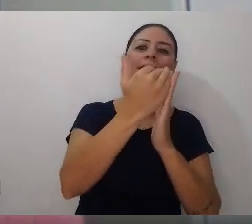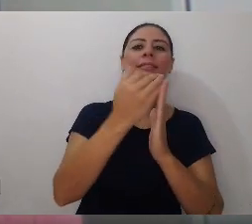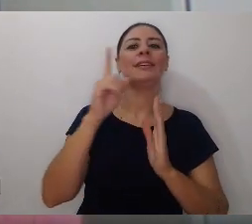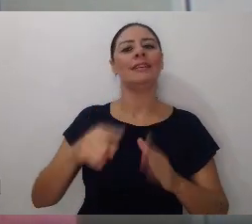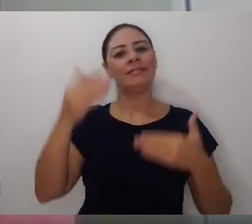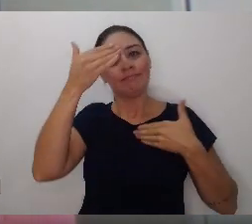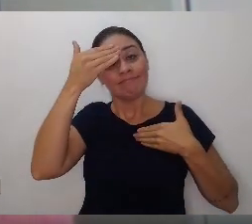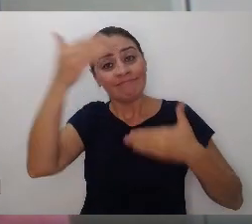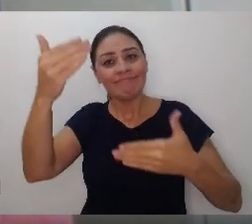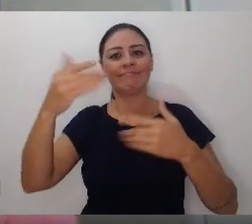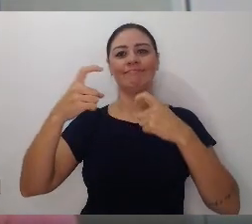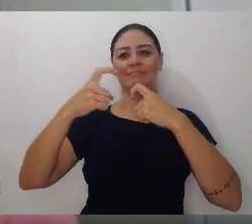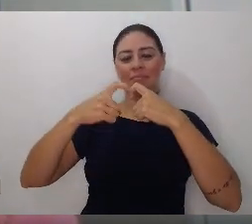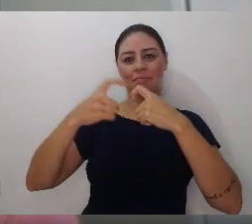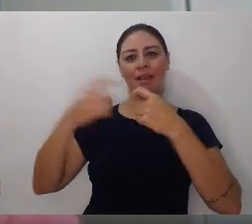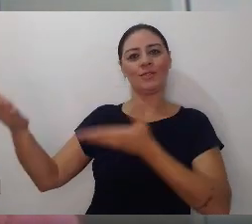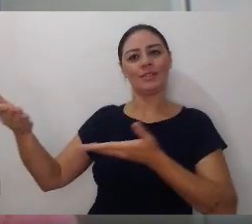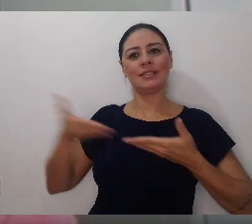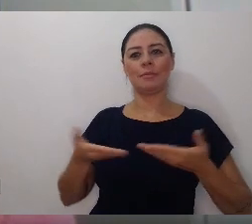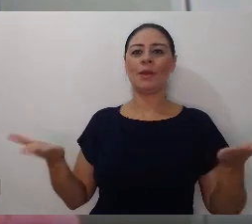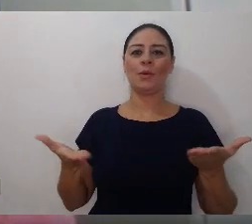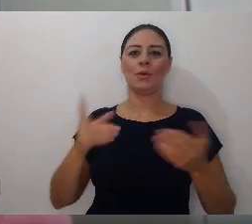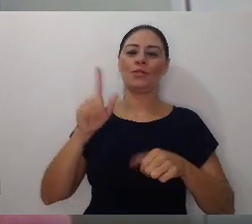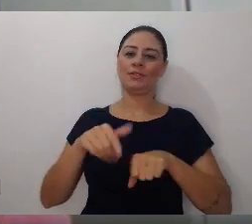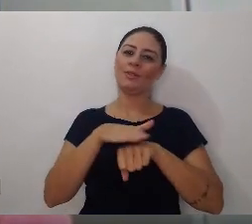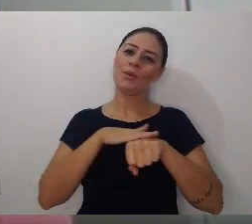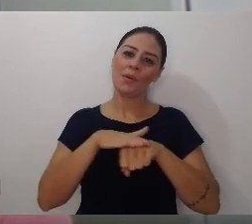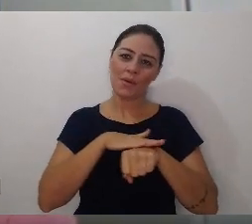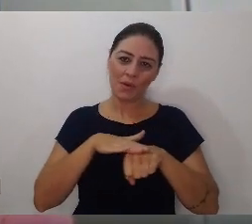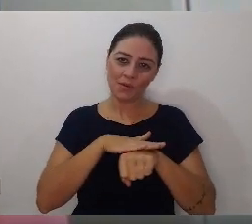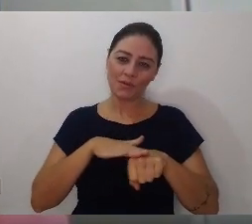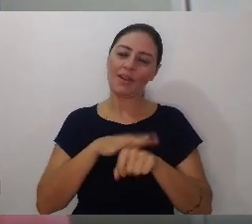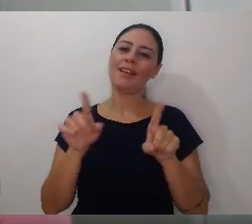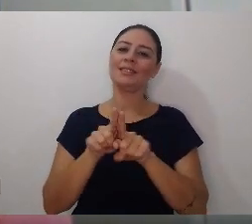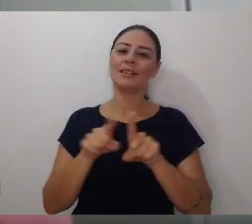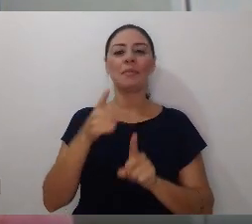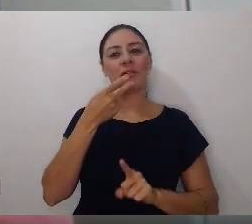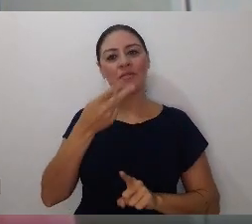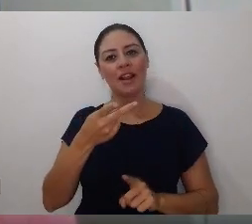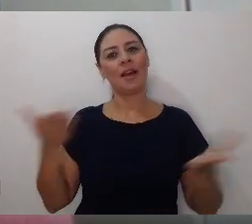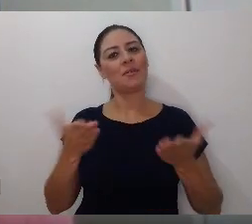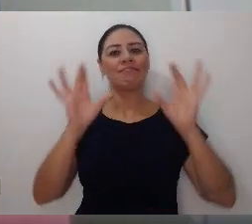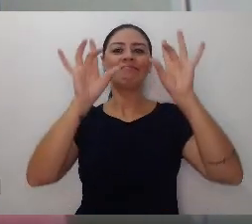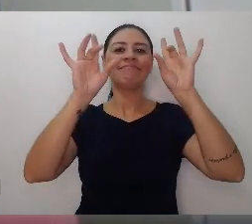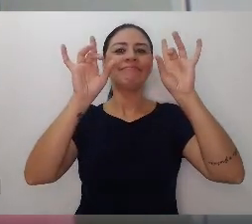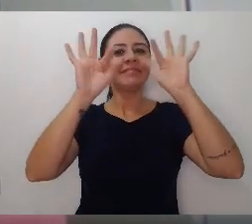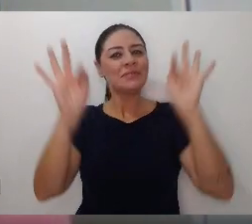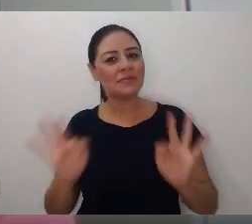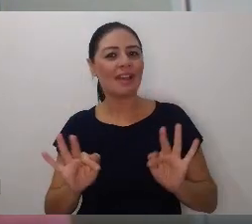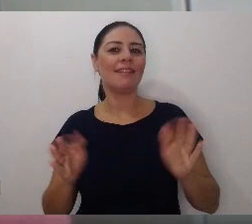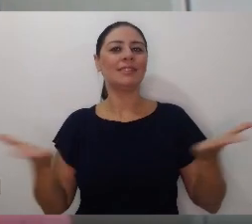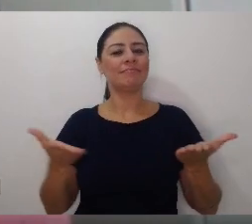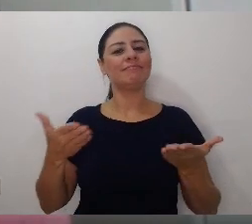cada dia mais. É com muita gratidão, doutora, que nós recebemos você aqui hoje para essa conversa e dizer que